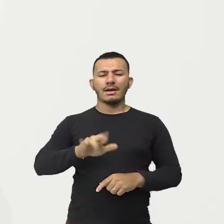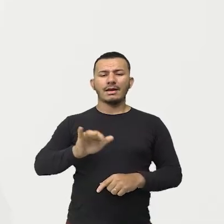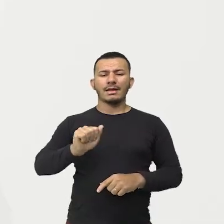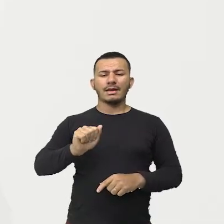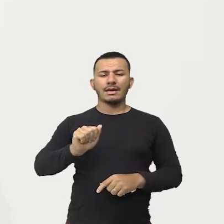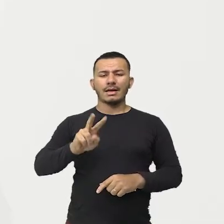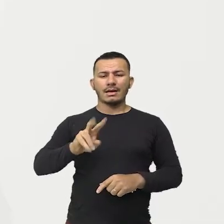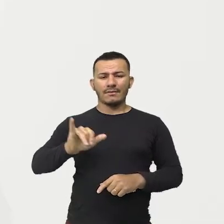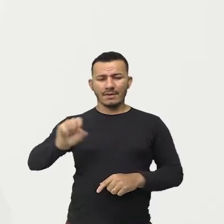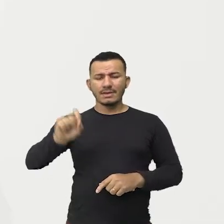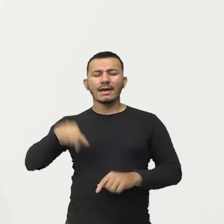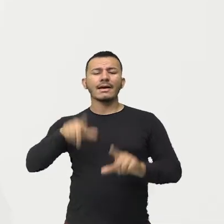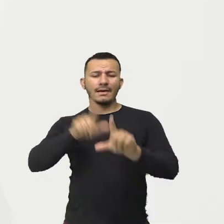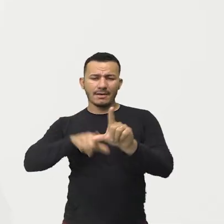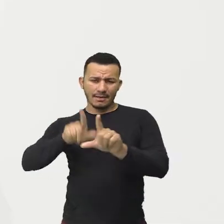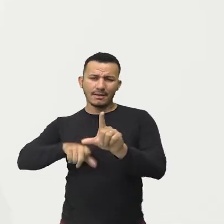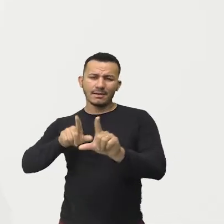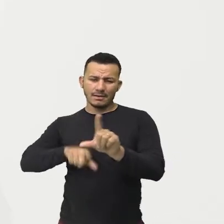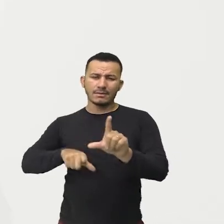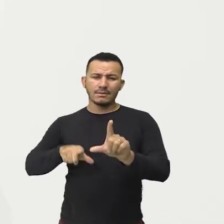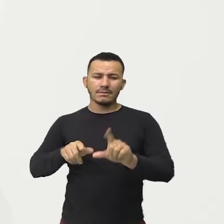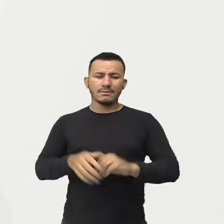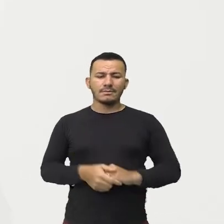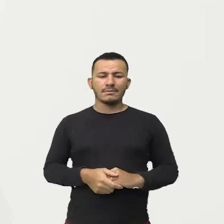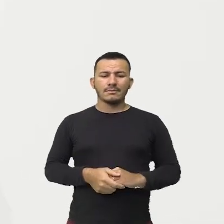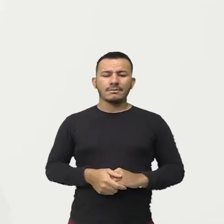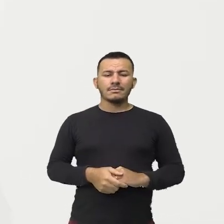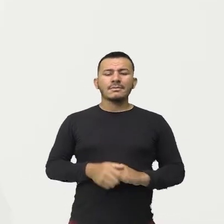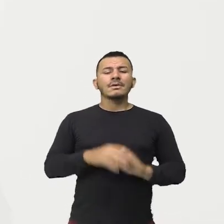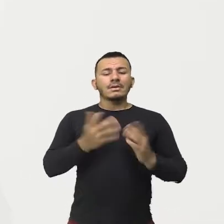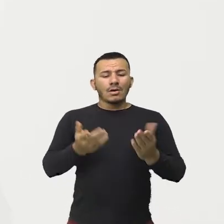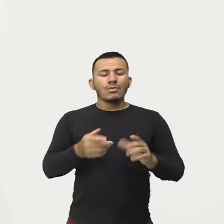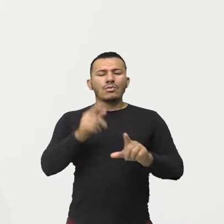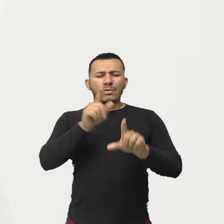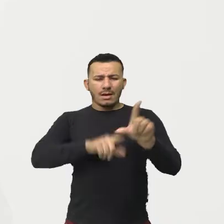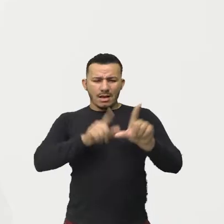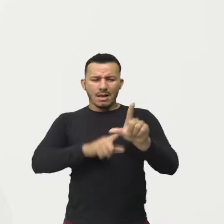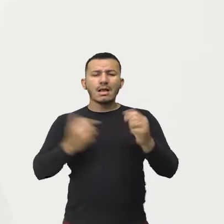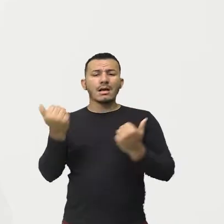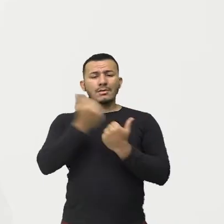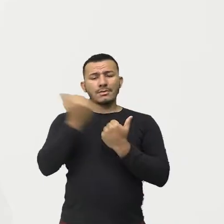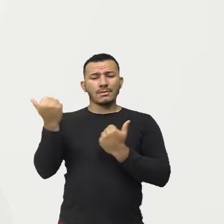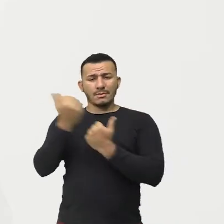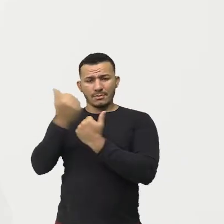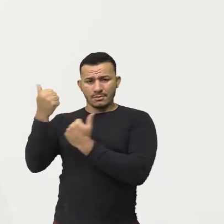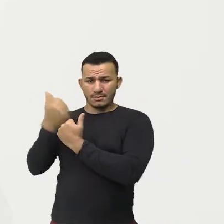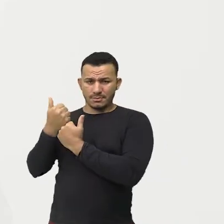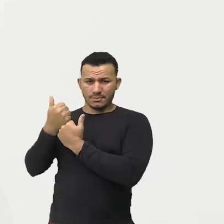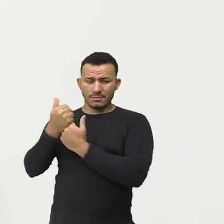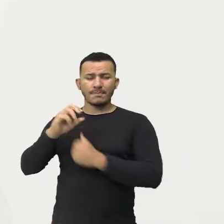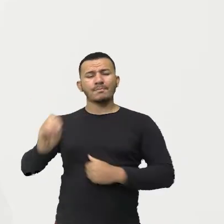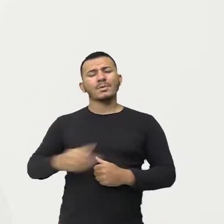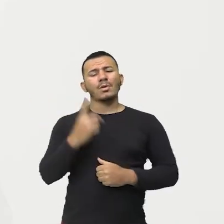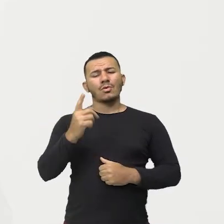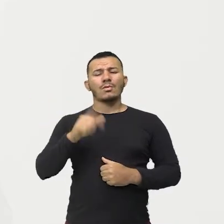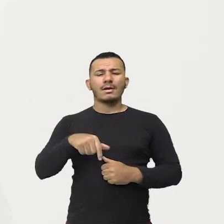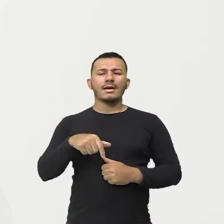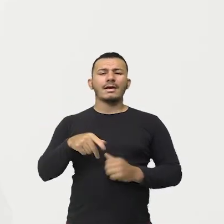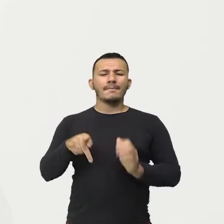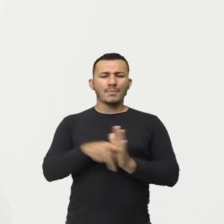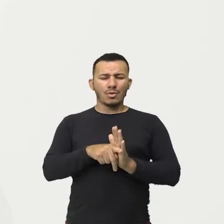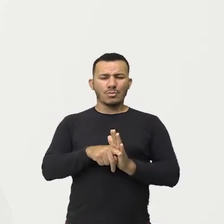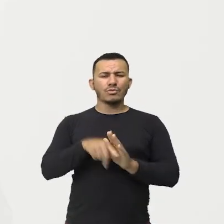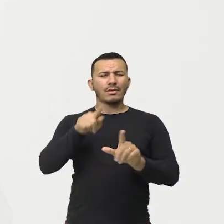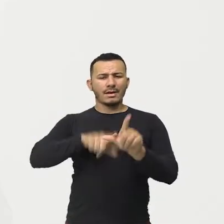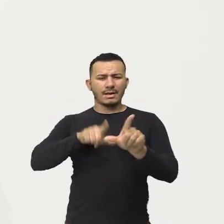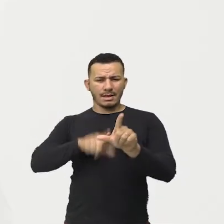São as variáveis da nossa expressão algébrica. Ou, se você preferir, serão as variáveis da nossa